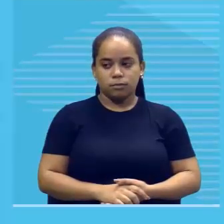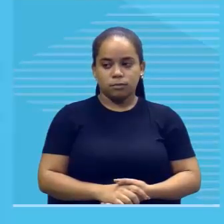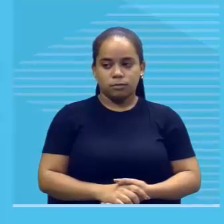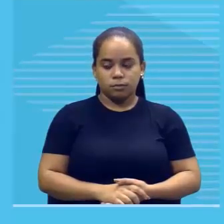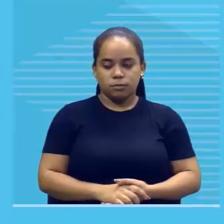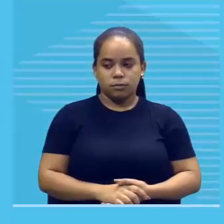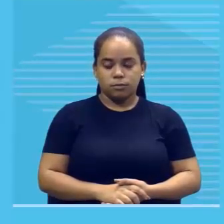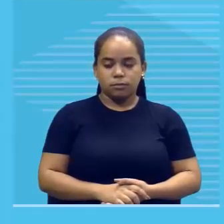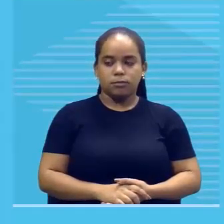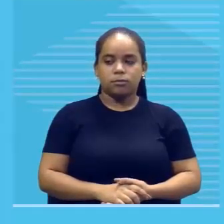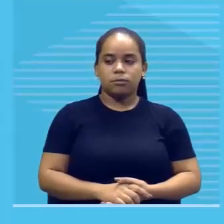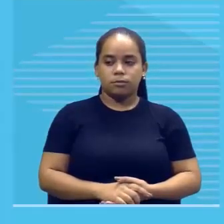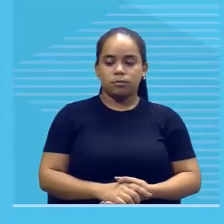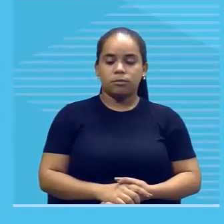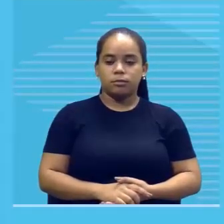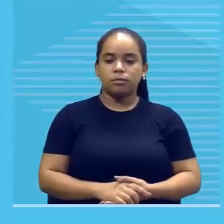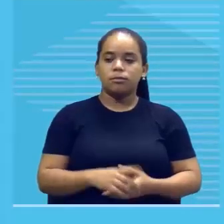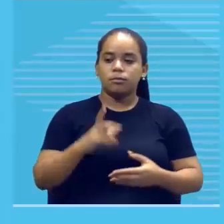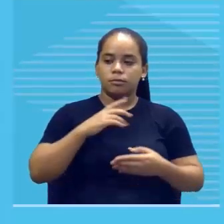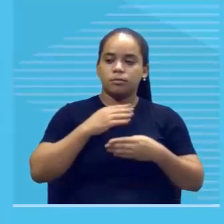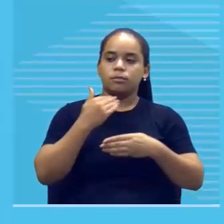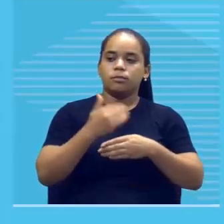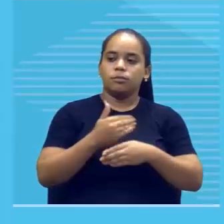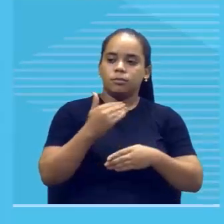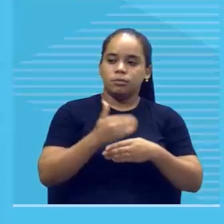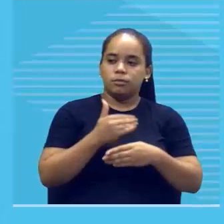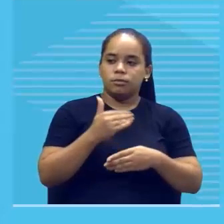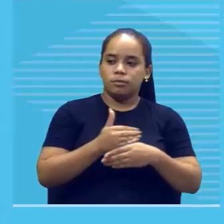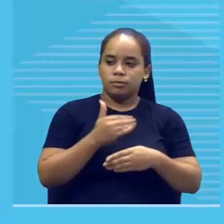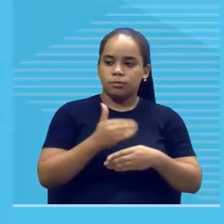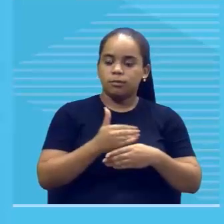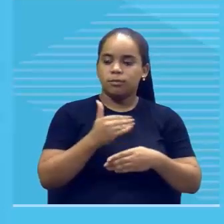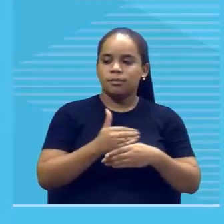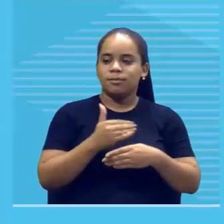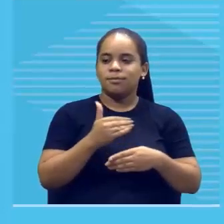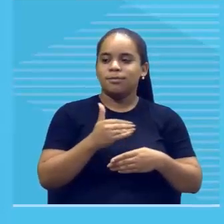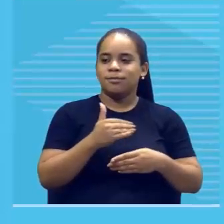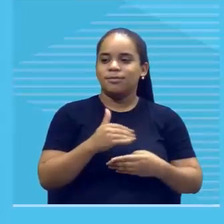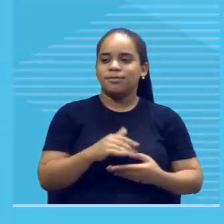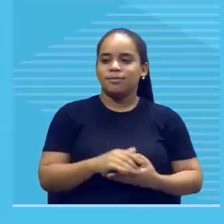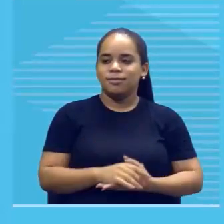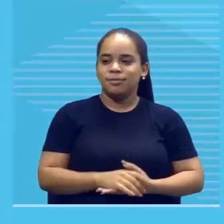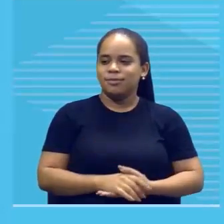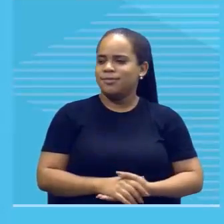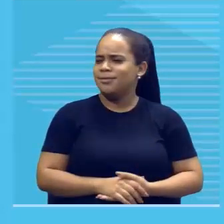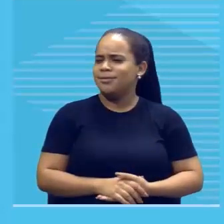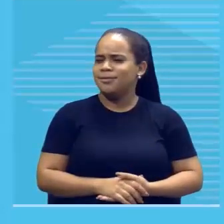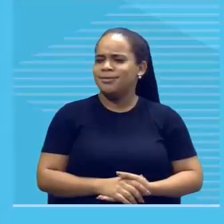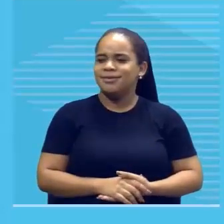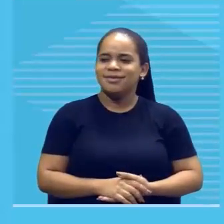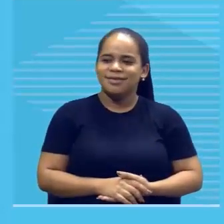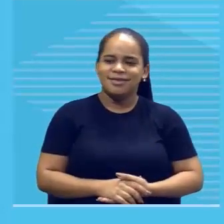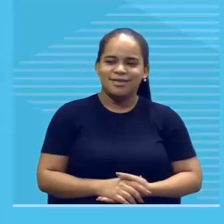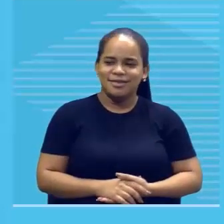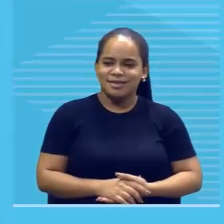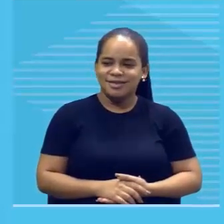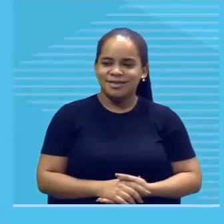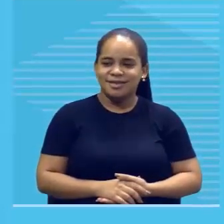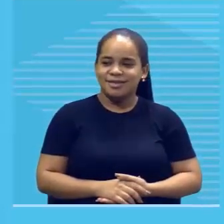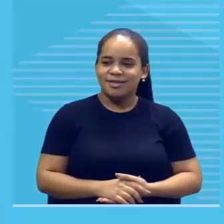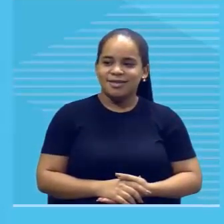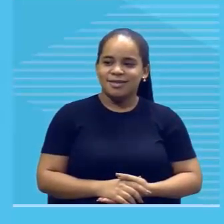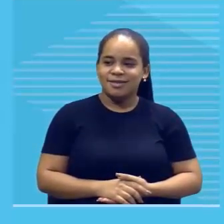muro é direto né Hum hum direto né com a nossa vários dias então vai ficar 300 sobre